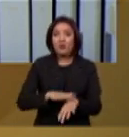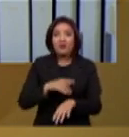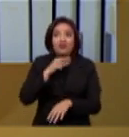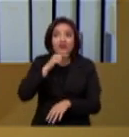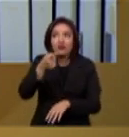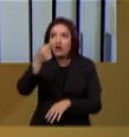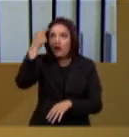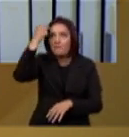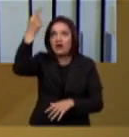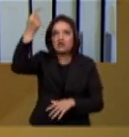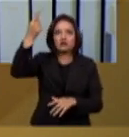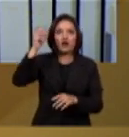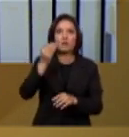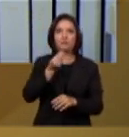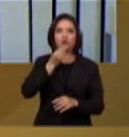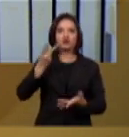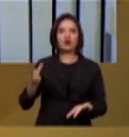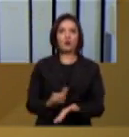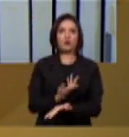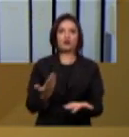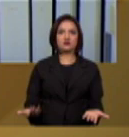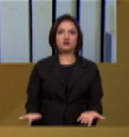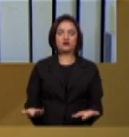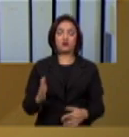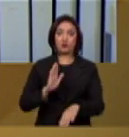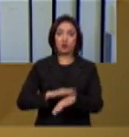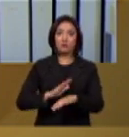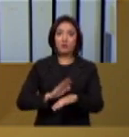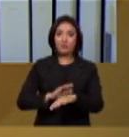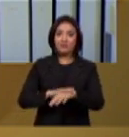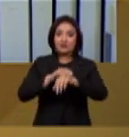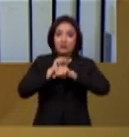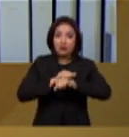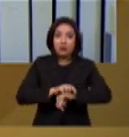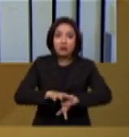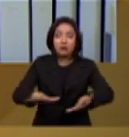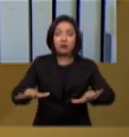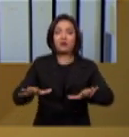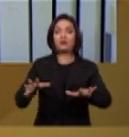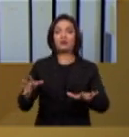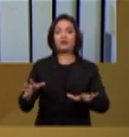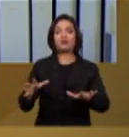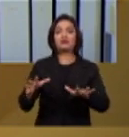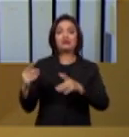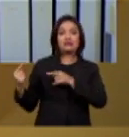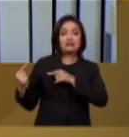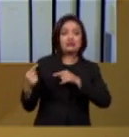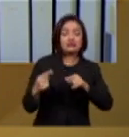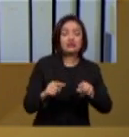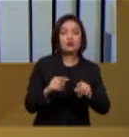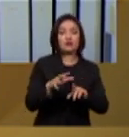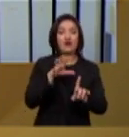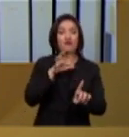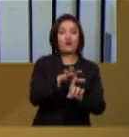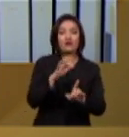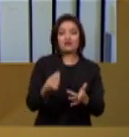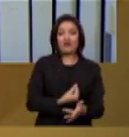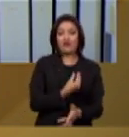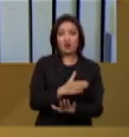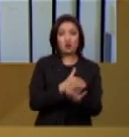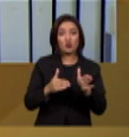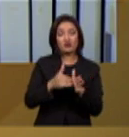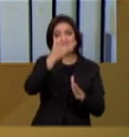que viveríamos. Em meio a uma pandemia que atinge a todos e afeta especialmente os socialmente